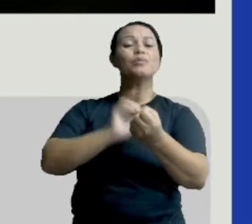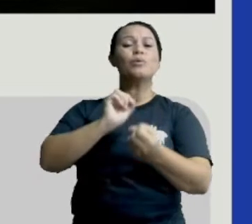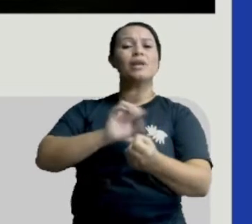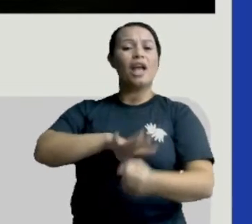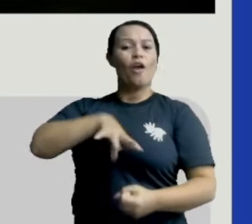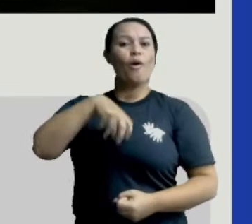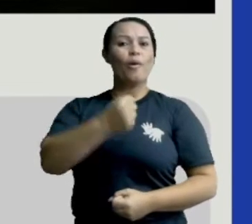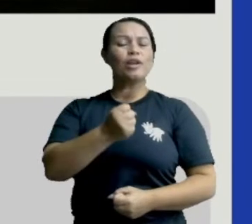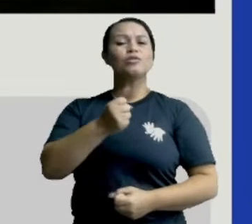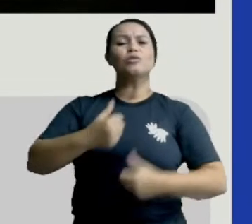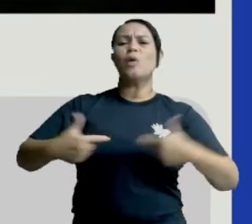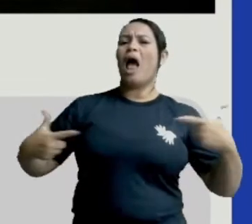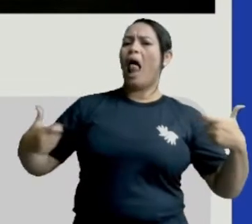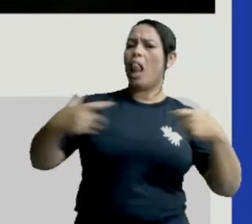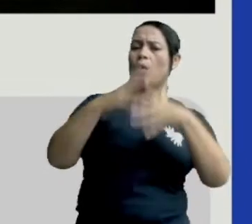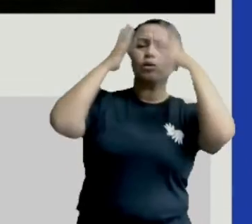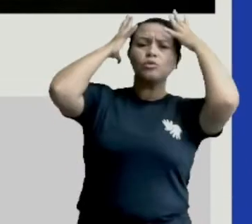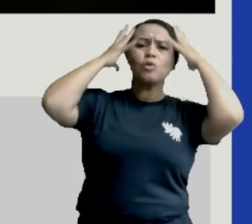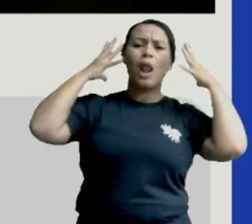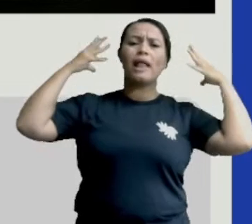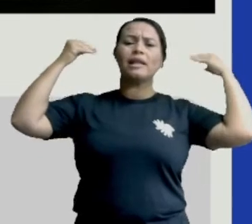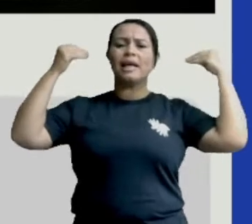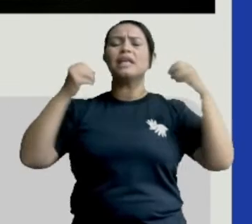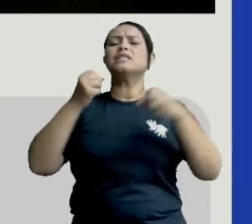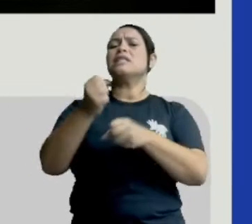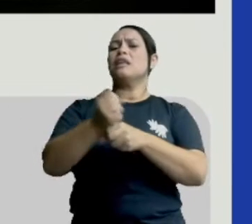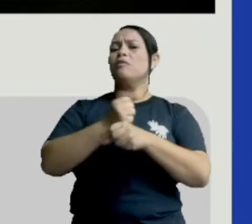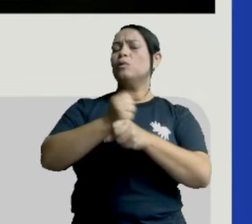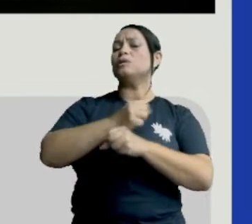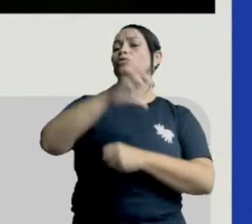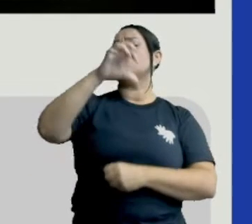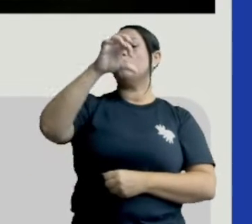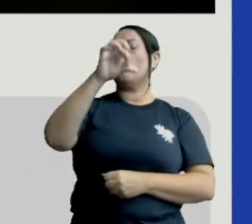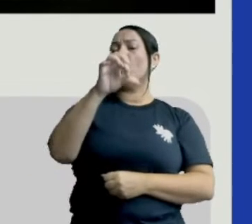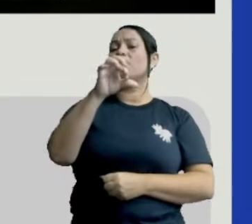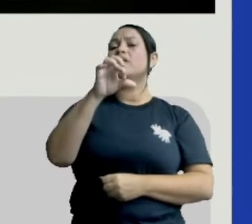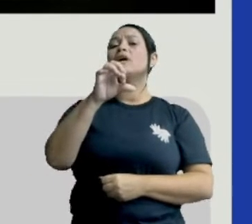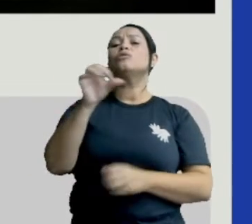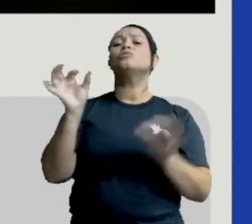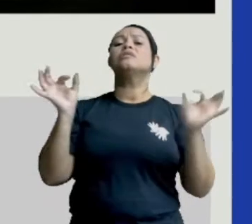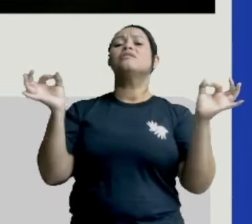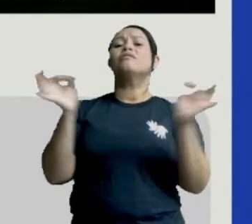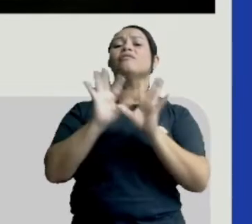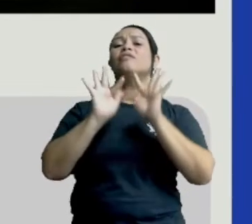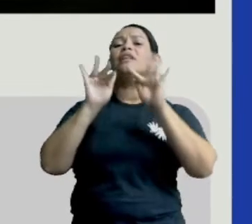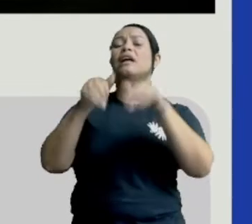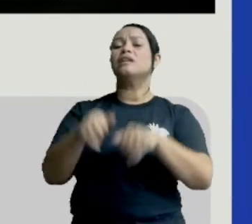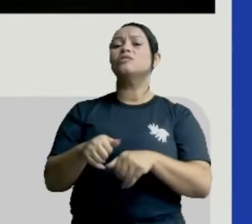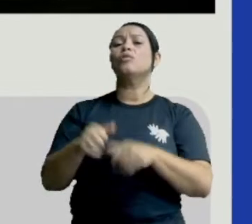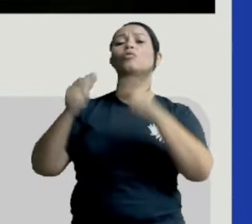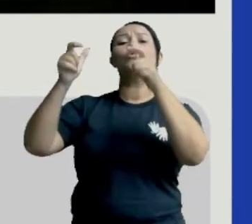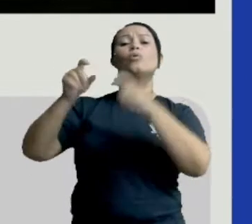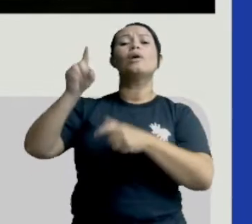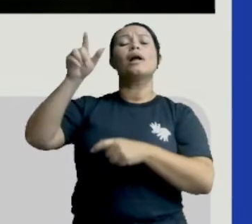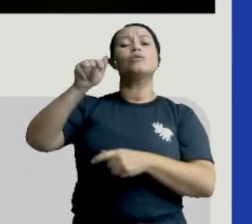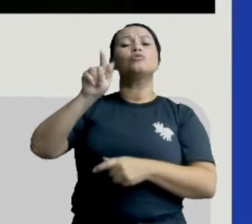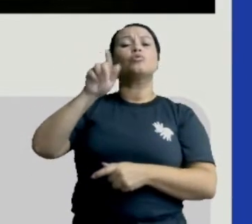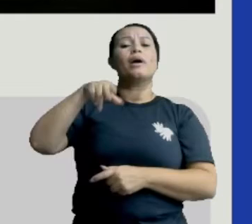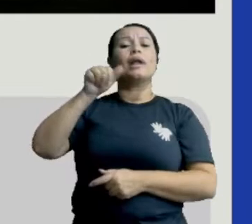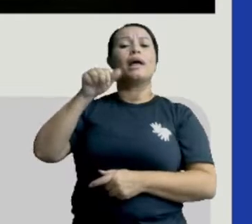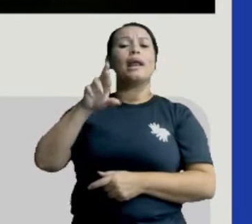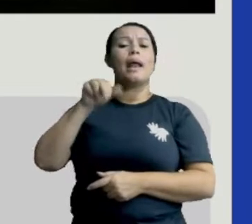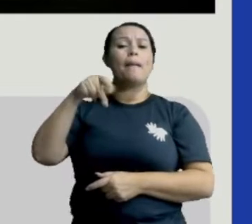luta contra os holandeses durou ainda 9 anos, terminando com as batalhas do Monte de Guararapes,